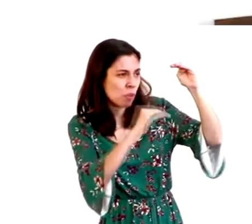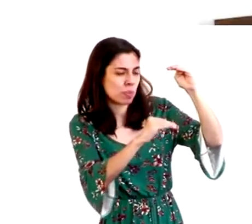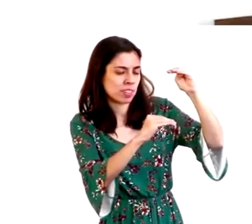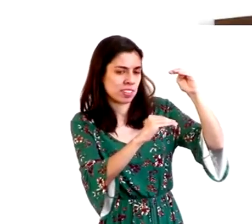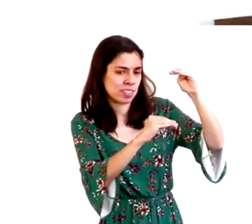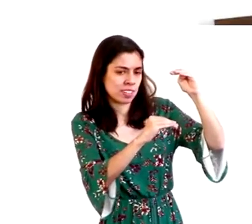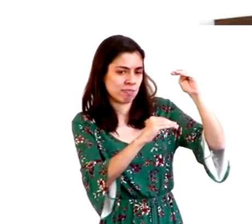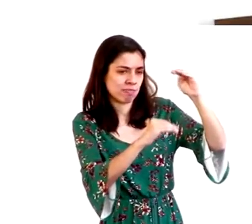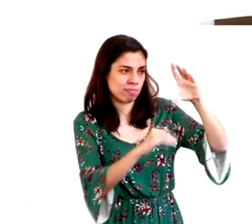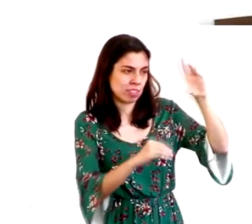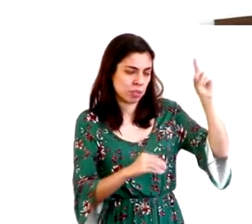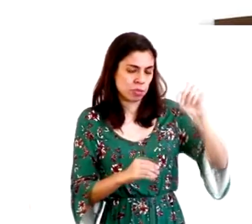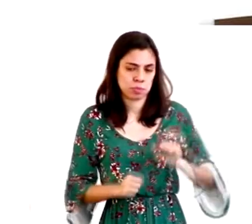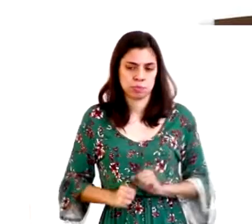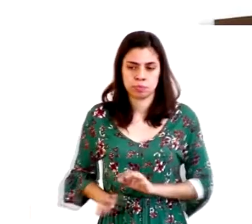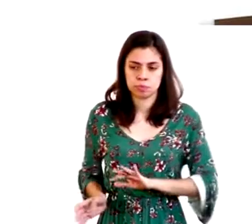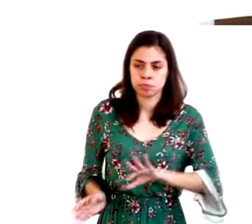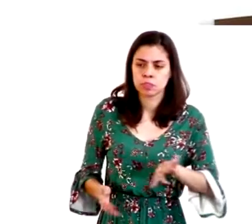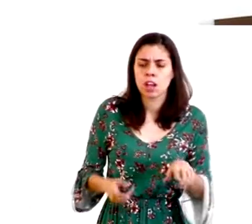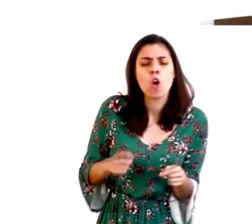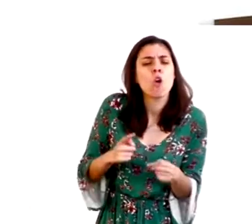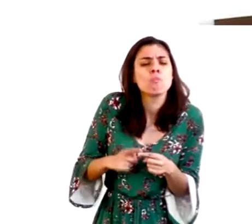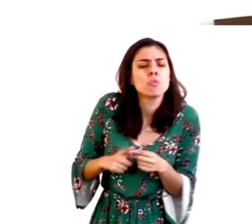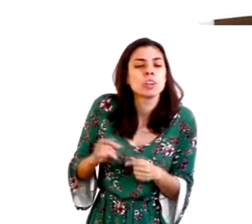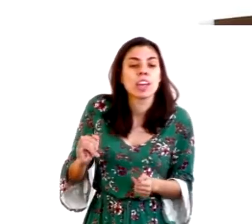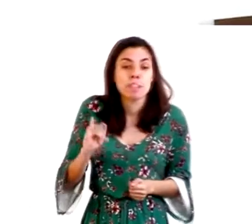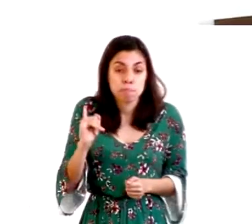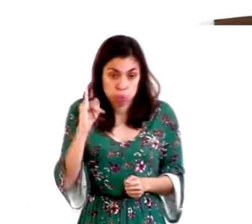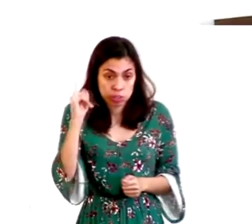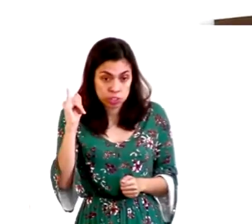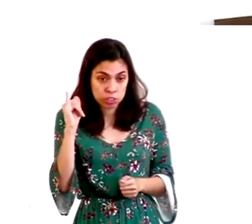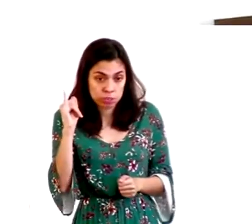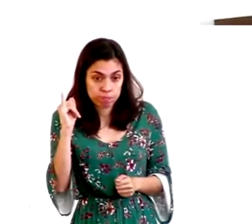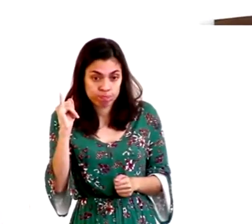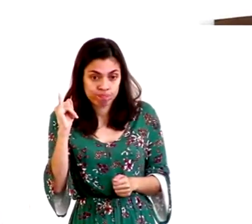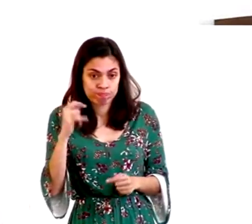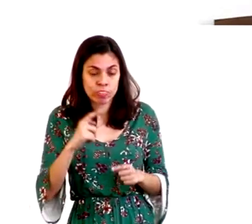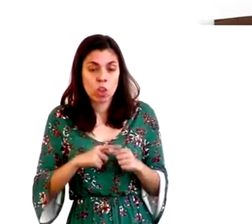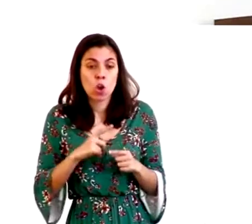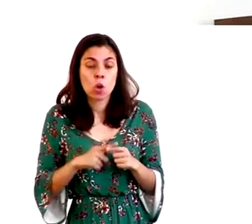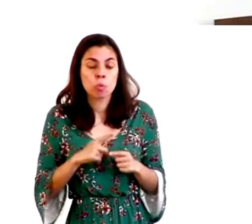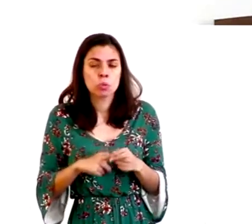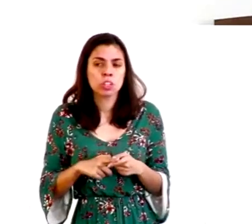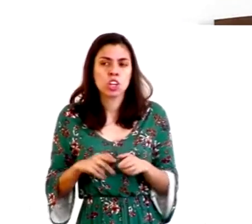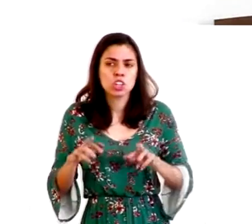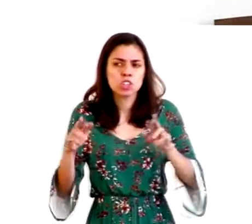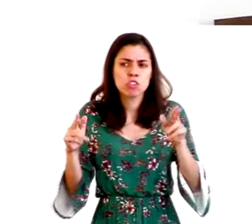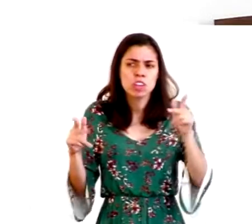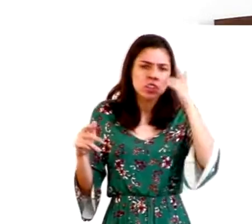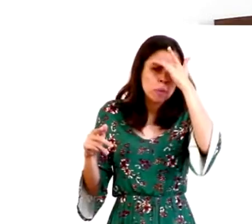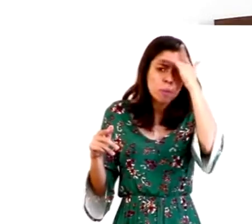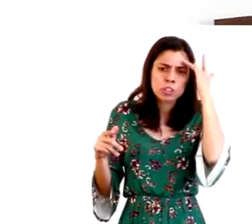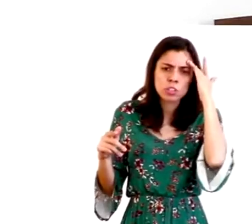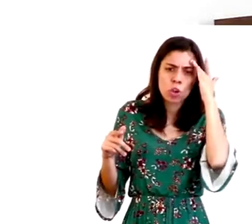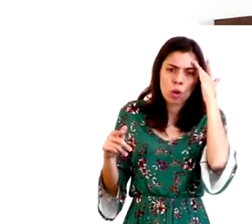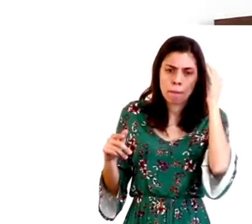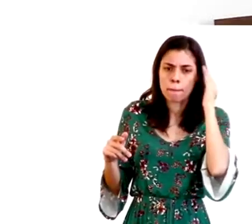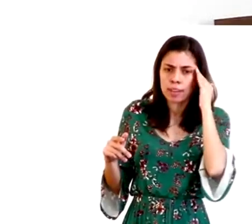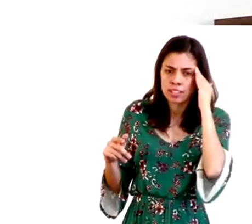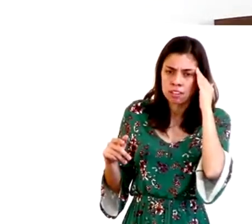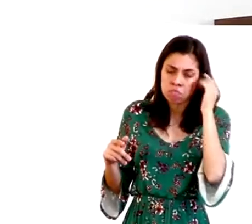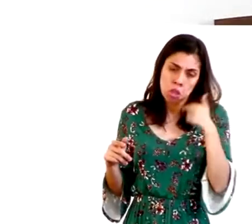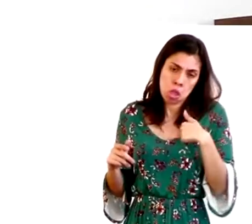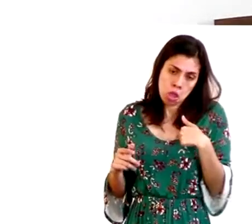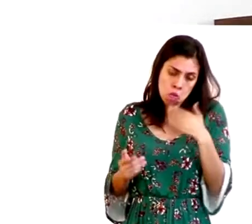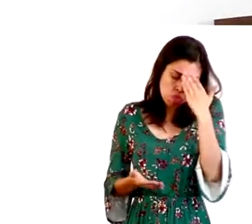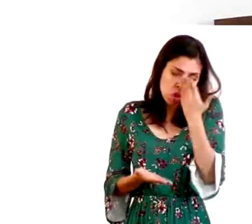nosso Salvador e Cristo como o nosso Senhor. O homem não